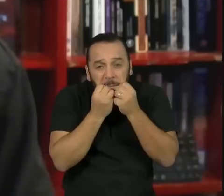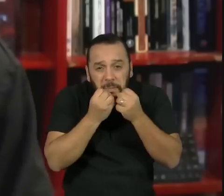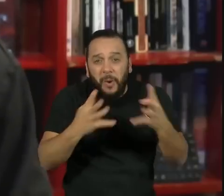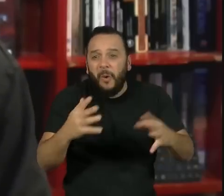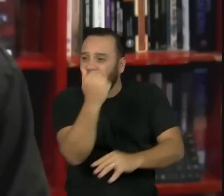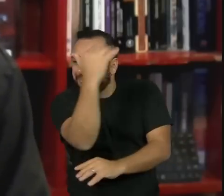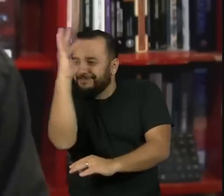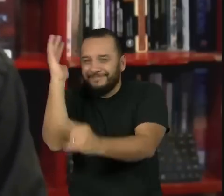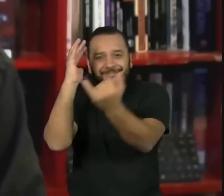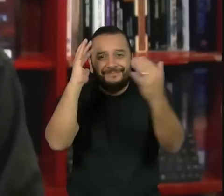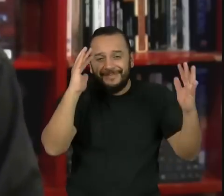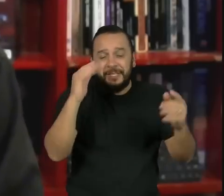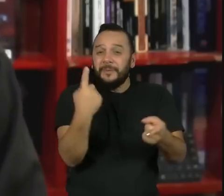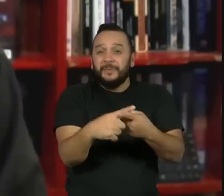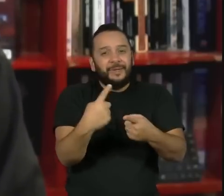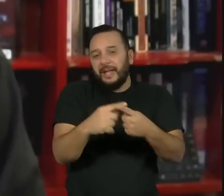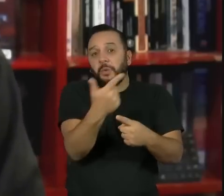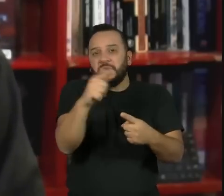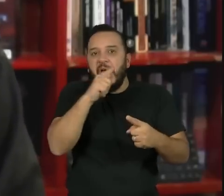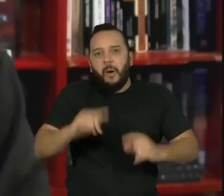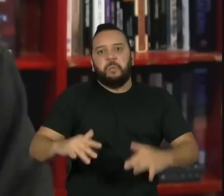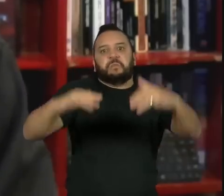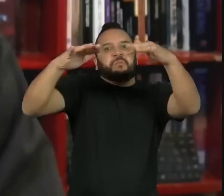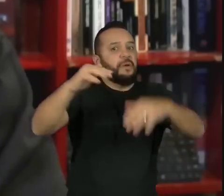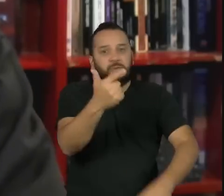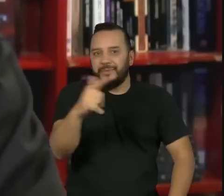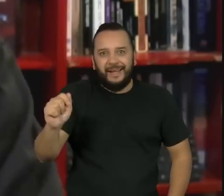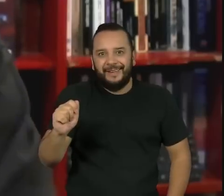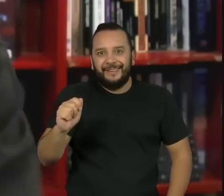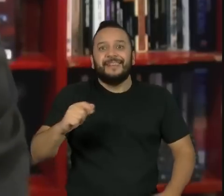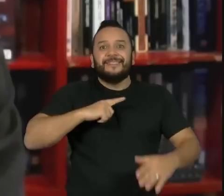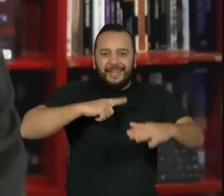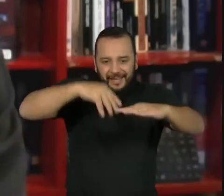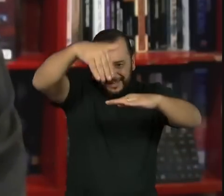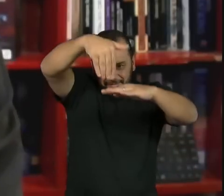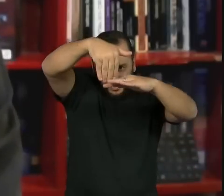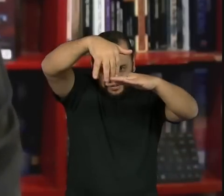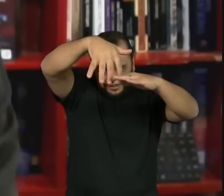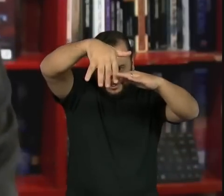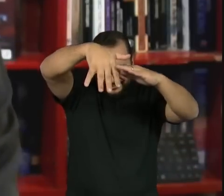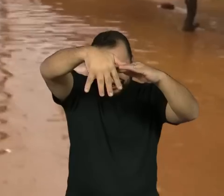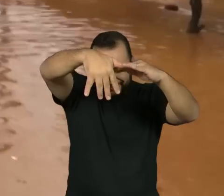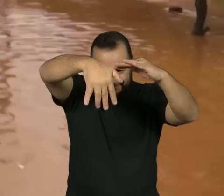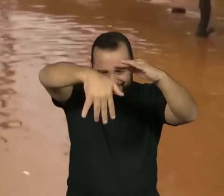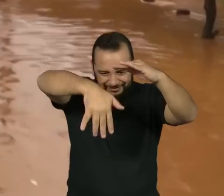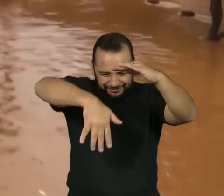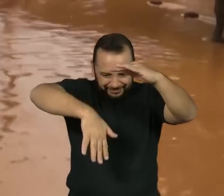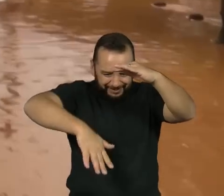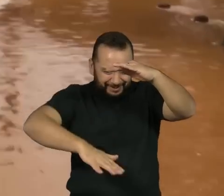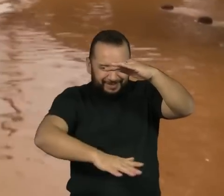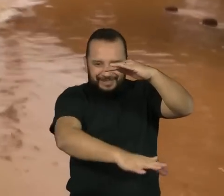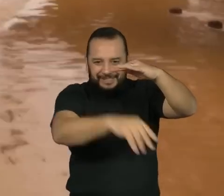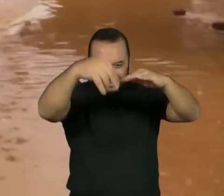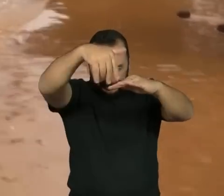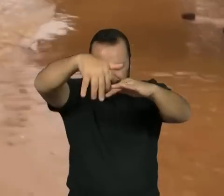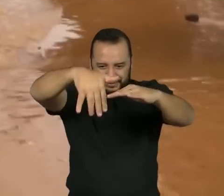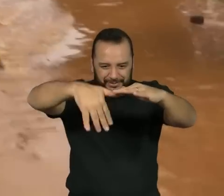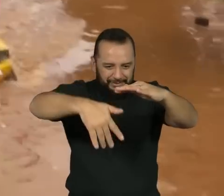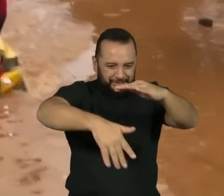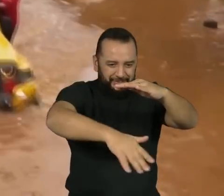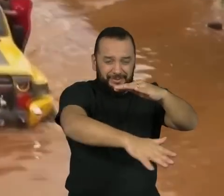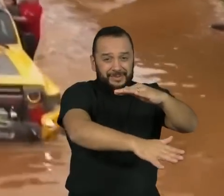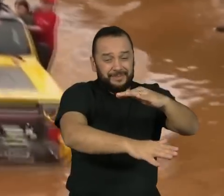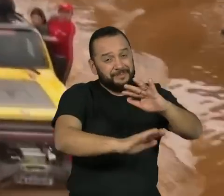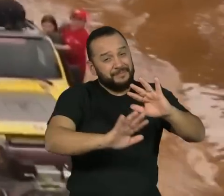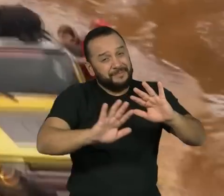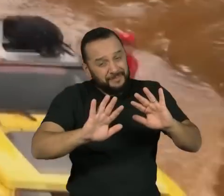detêm a velocidade do escoamento d'água, bem como ajuda a que a água infiltre, diminuindo seu volume. Em